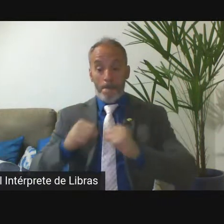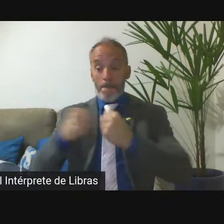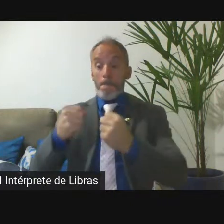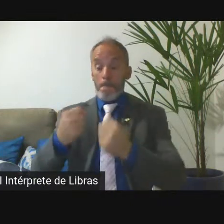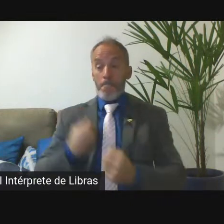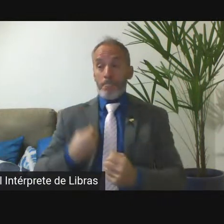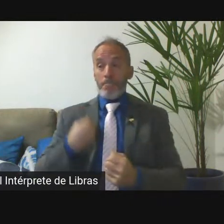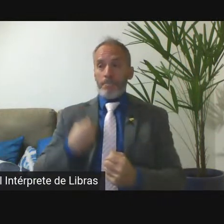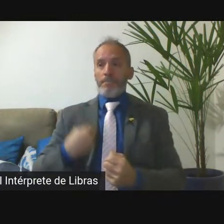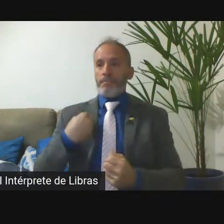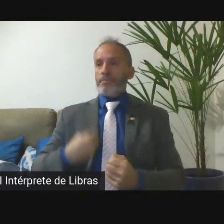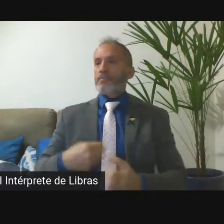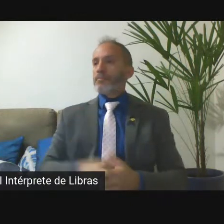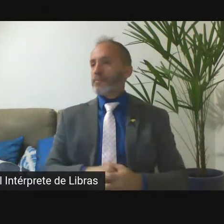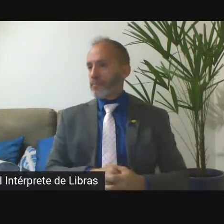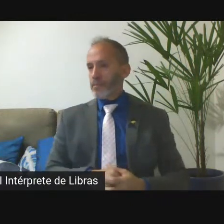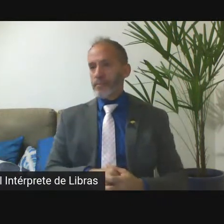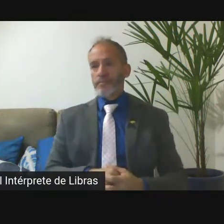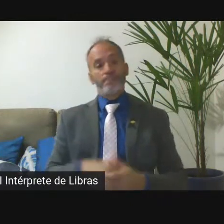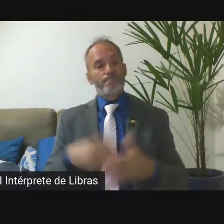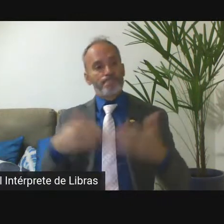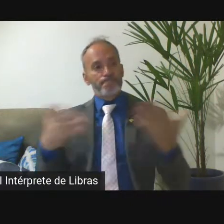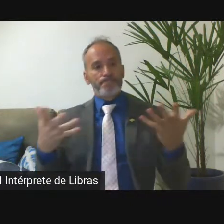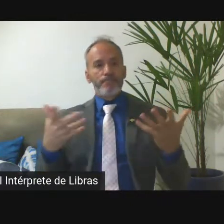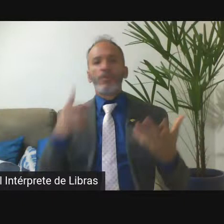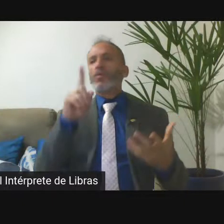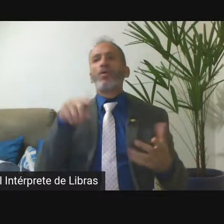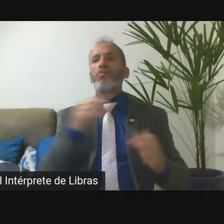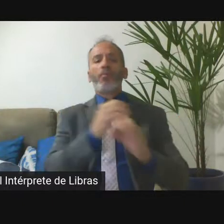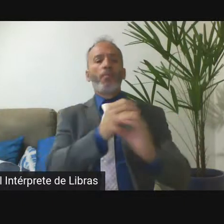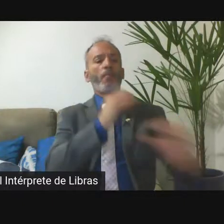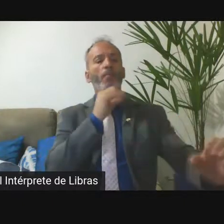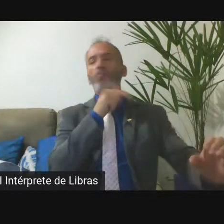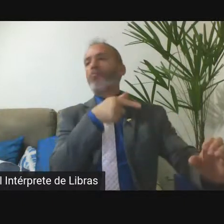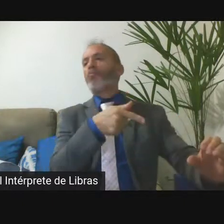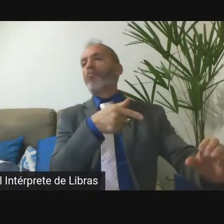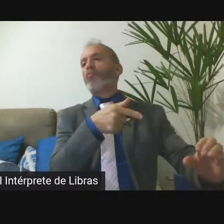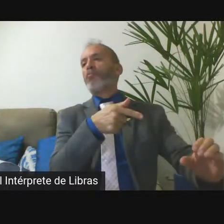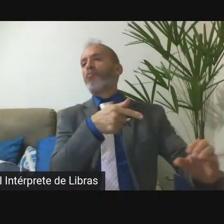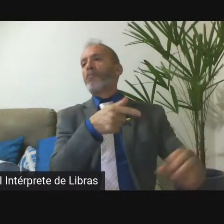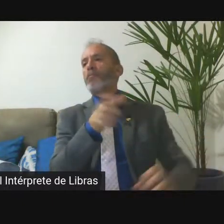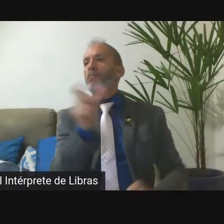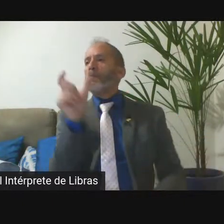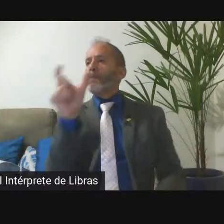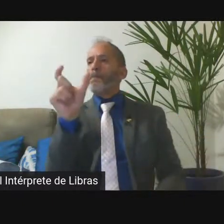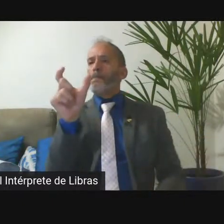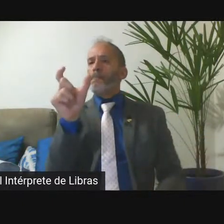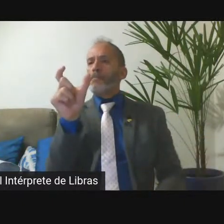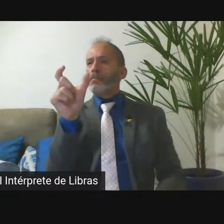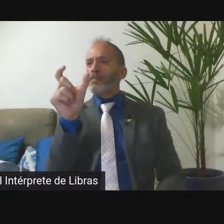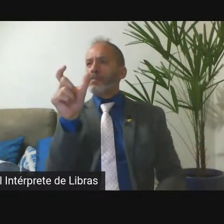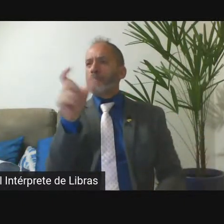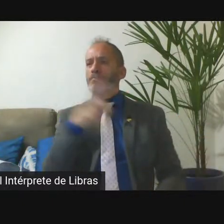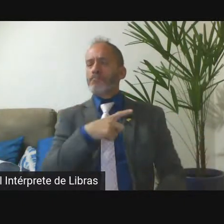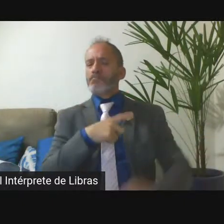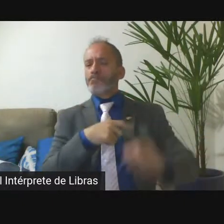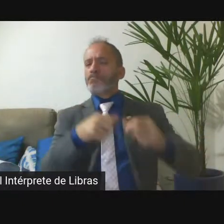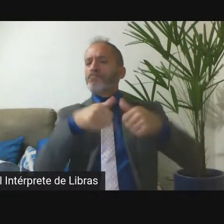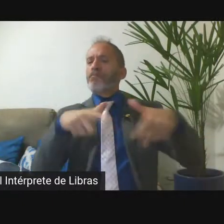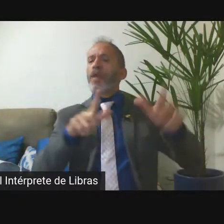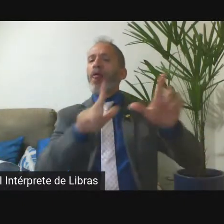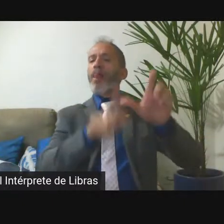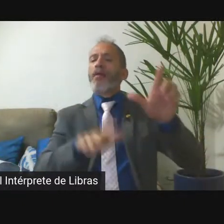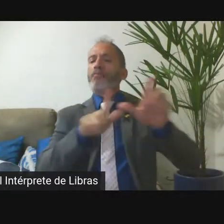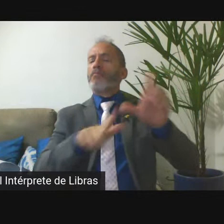vida. Afinal, o que é um engenheiro? A palavra engenheiro possui raiz no latim e